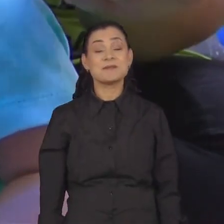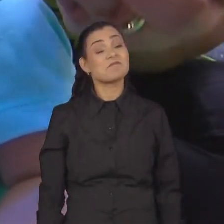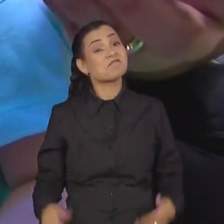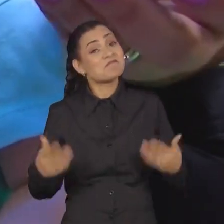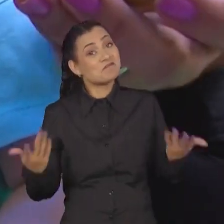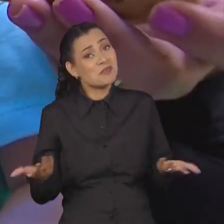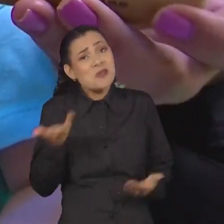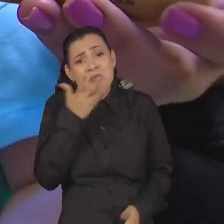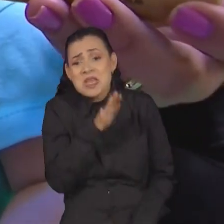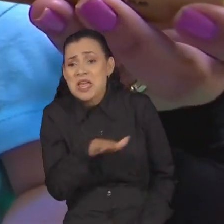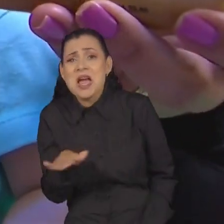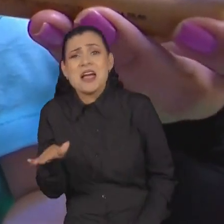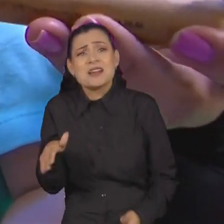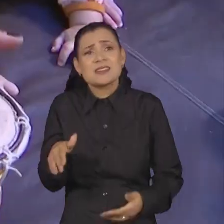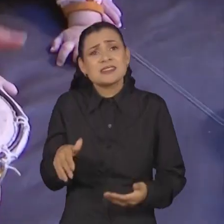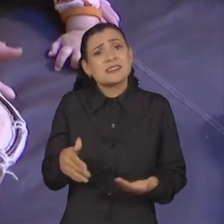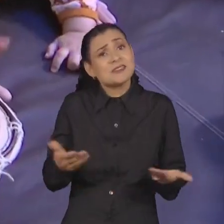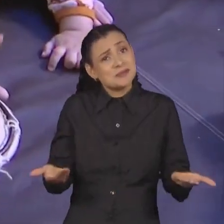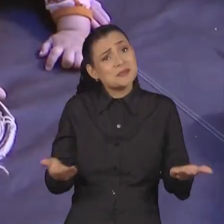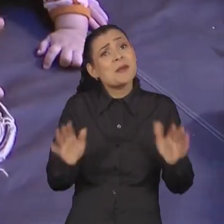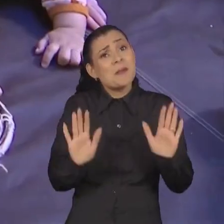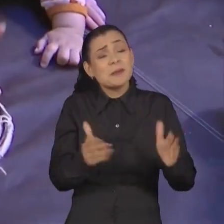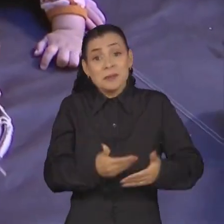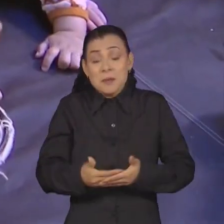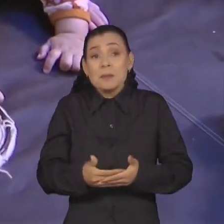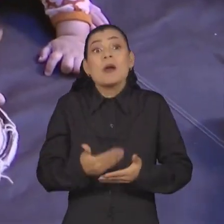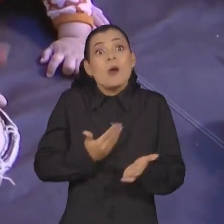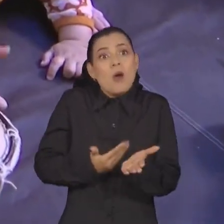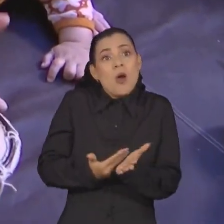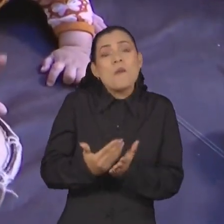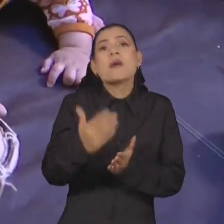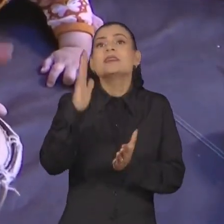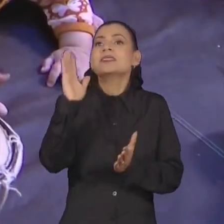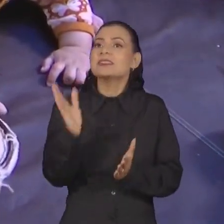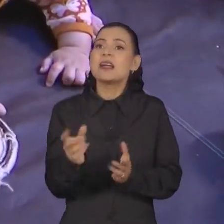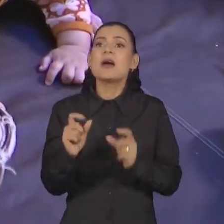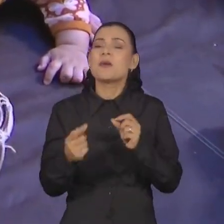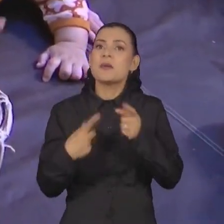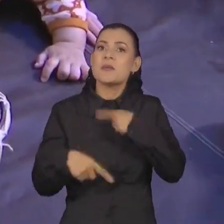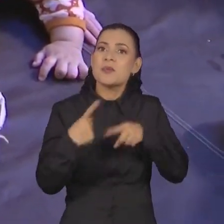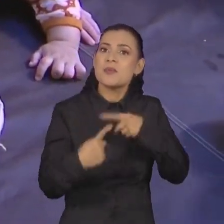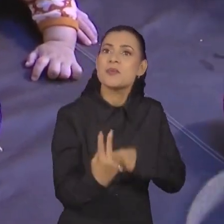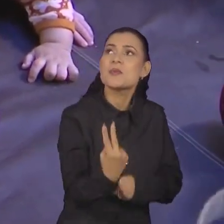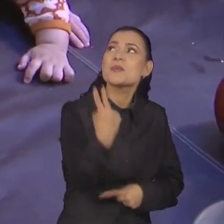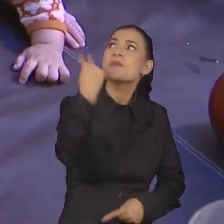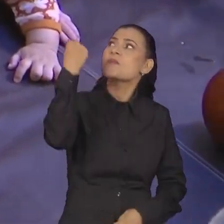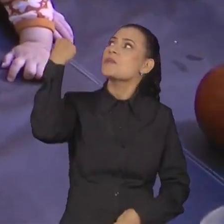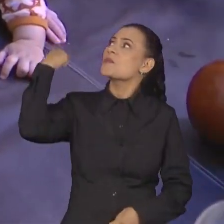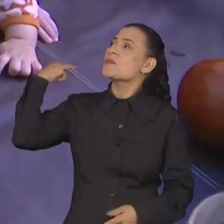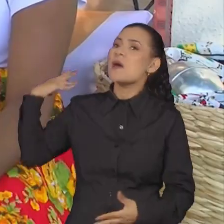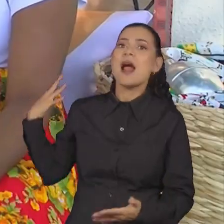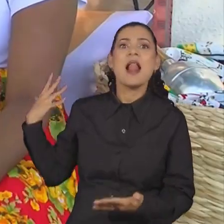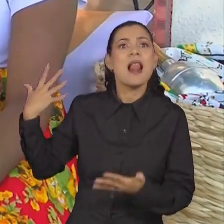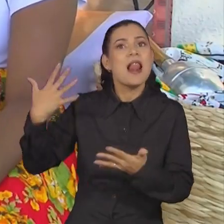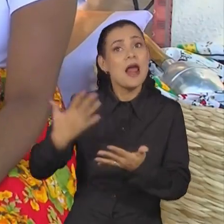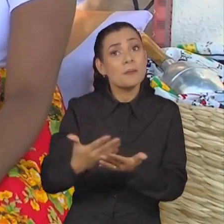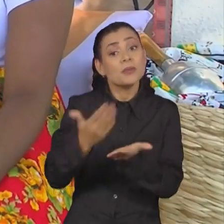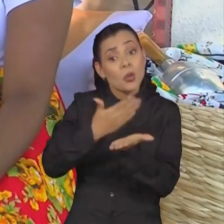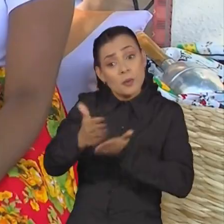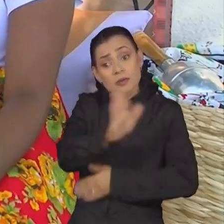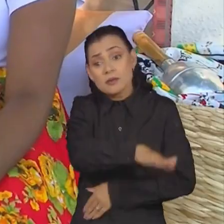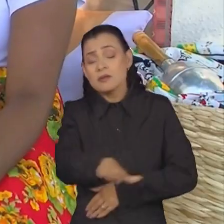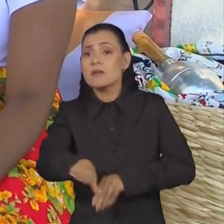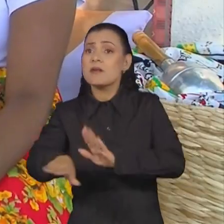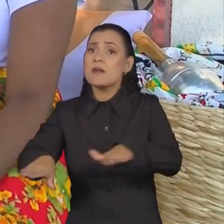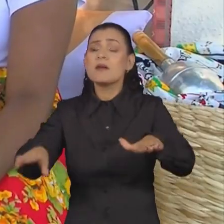Mesmo tão pequenas, as crianças já iniciam a travessia de volta às suas origens. Começar com eles, para eles poderem viver